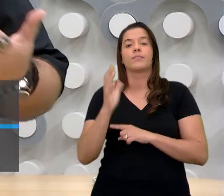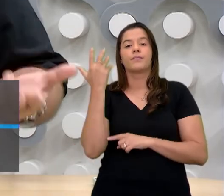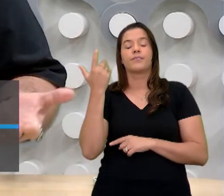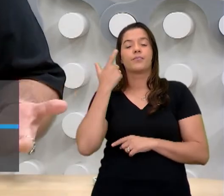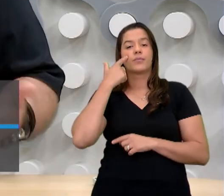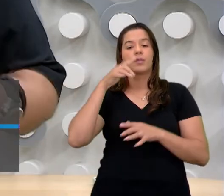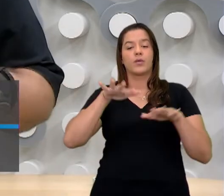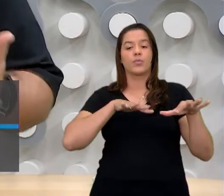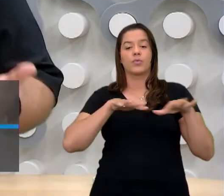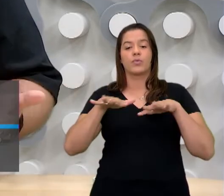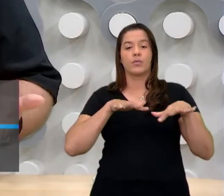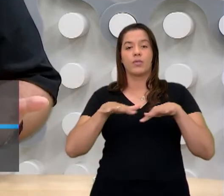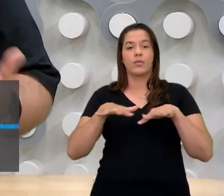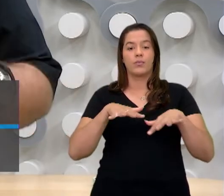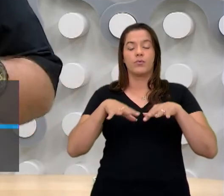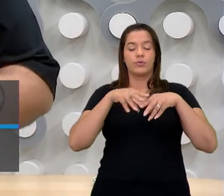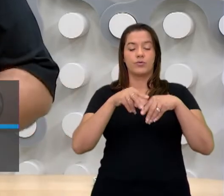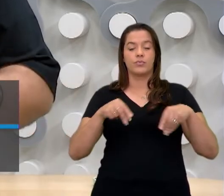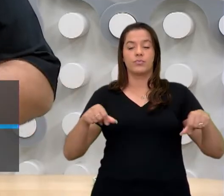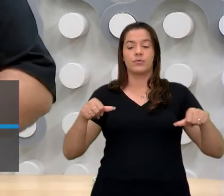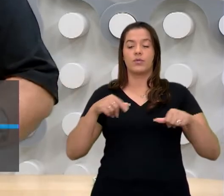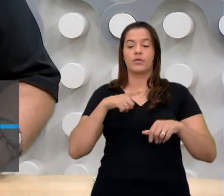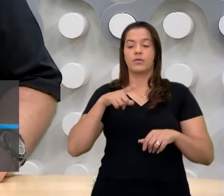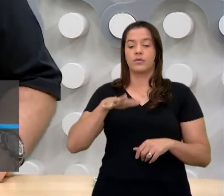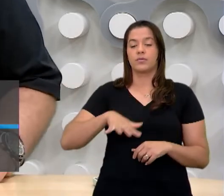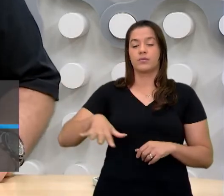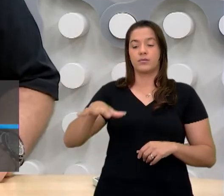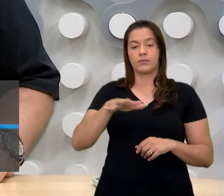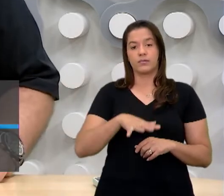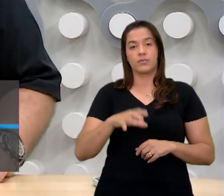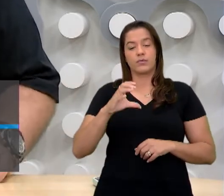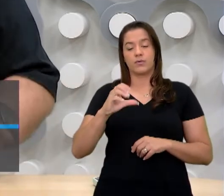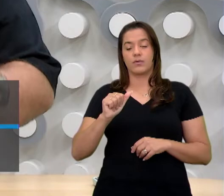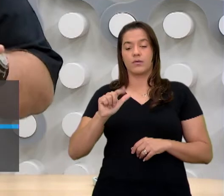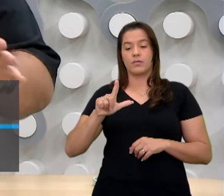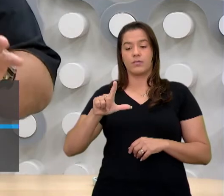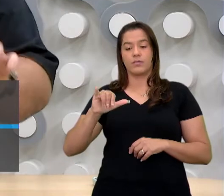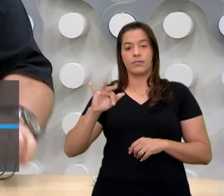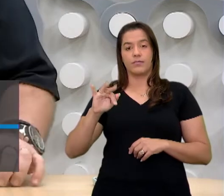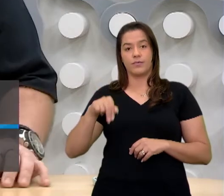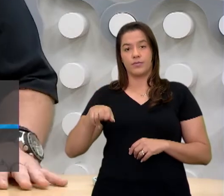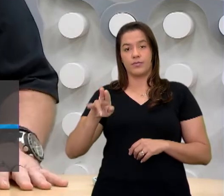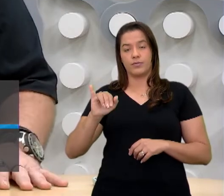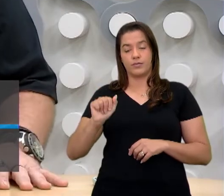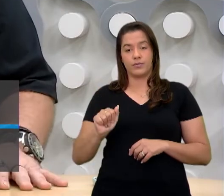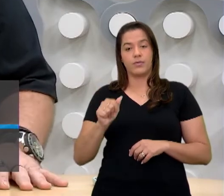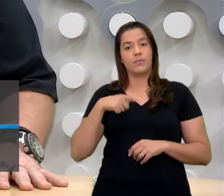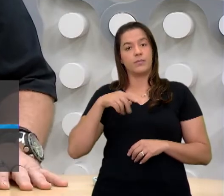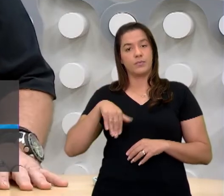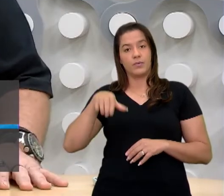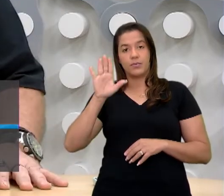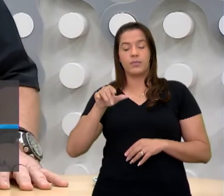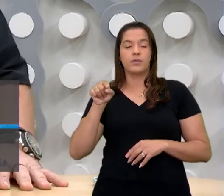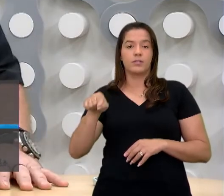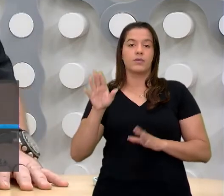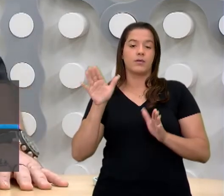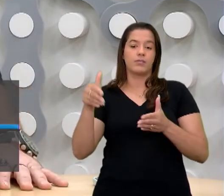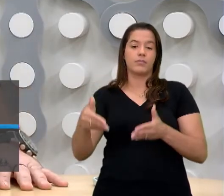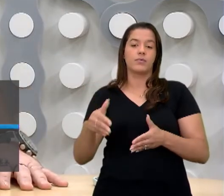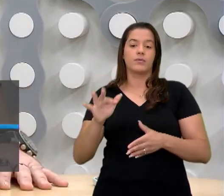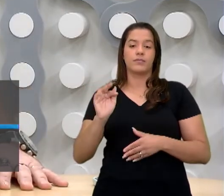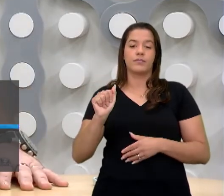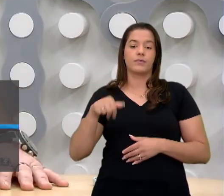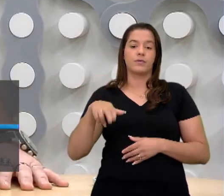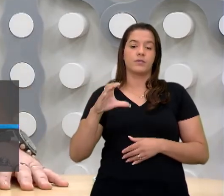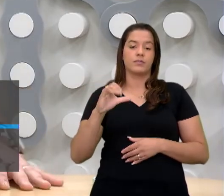grande tremor de terra nessa região aí da Califórnia, né? Precisamente aí em São Francisco, que eles chamam de Big